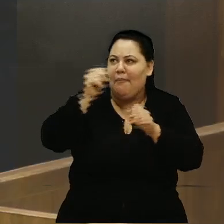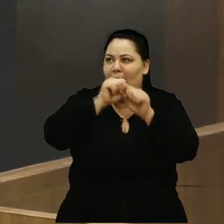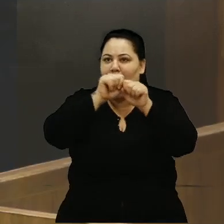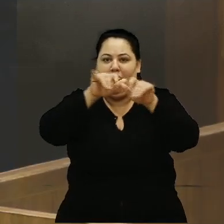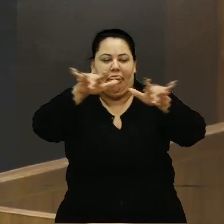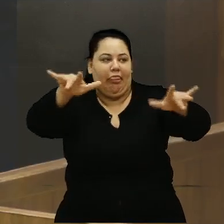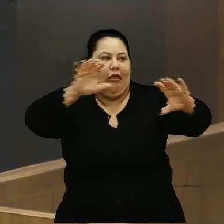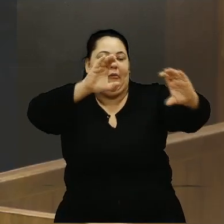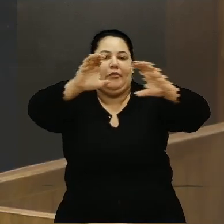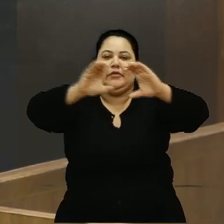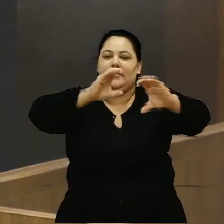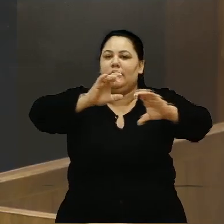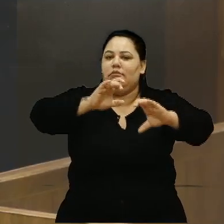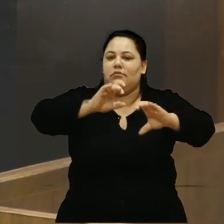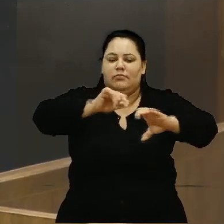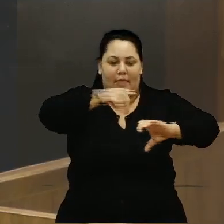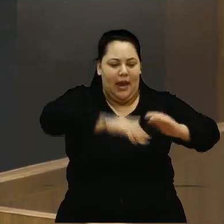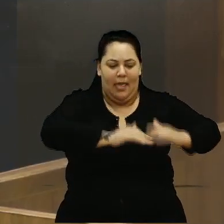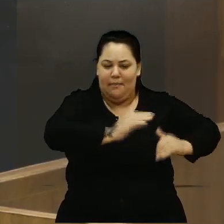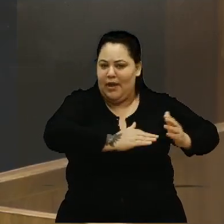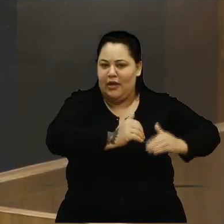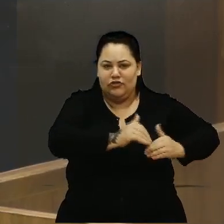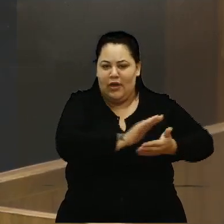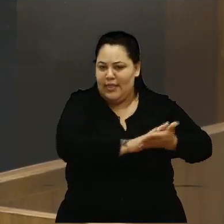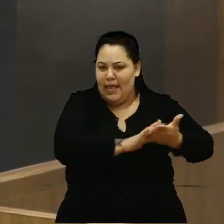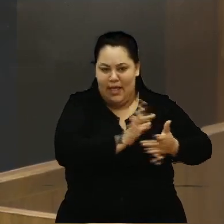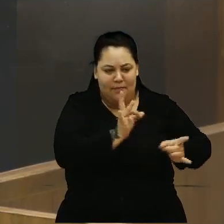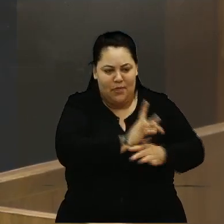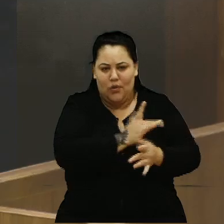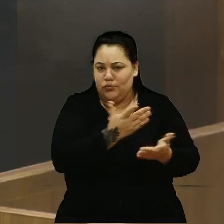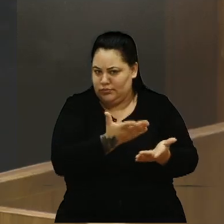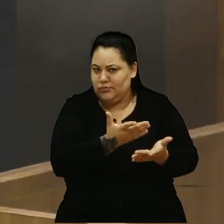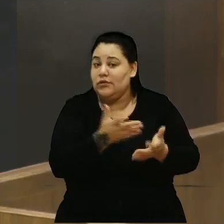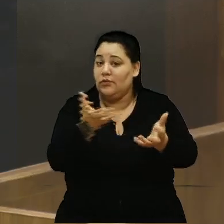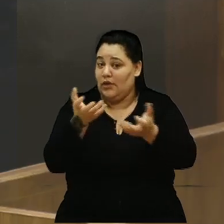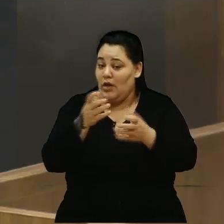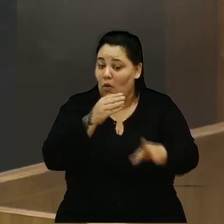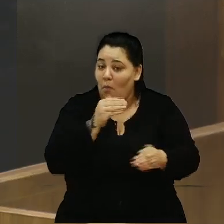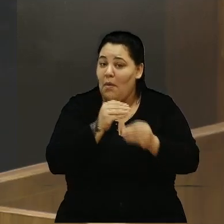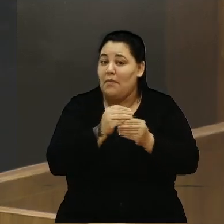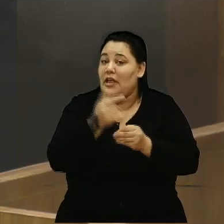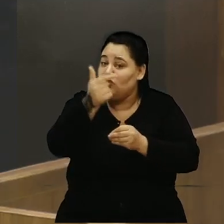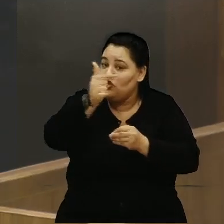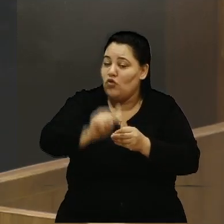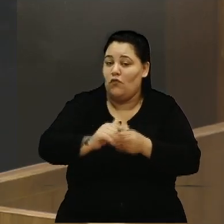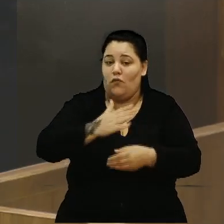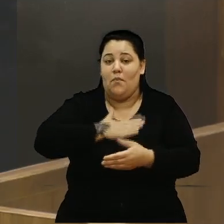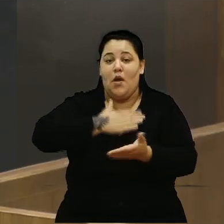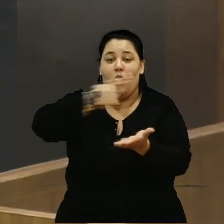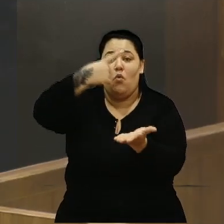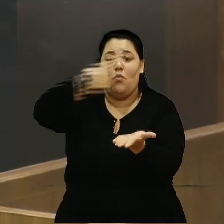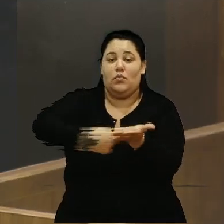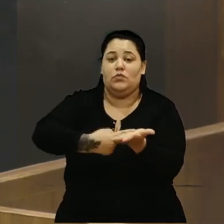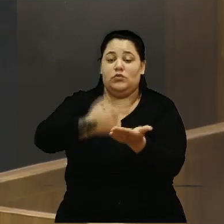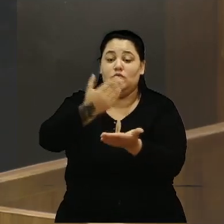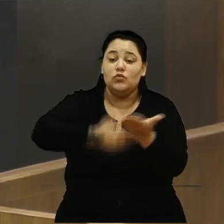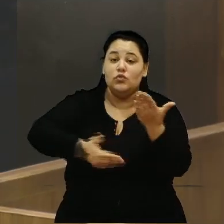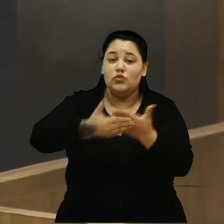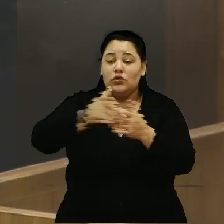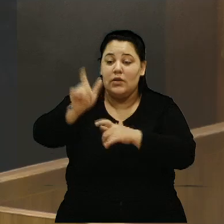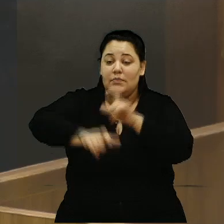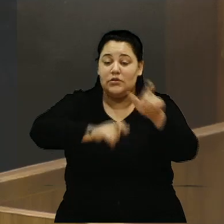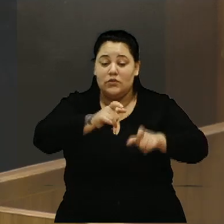sai nada. Então, eu quero reforçar, quero reiterar aqui o meu compromisso com todos que estão empenhados, quero